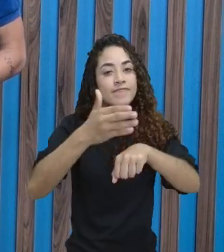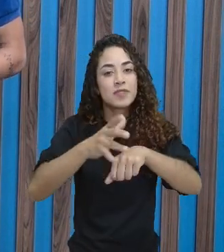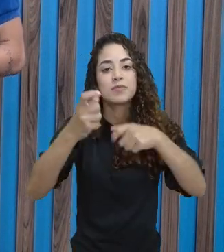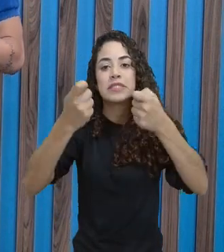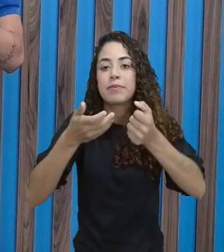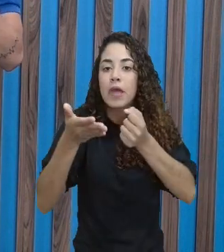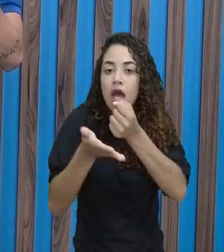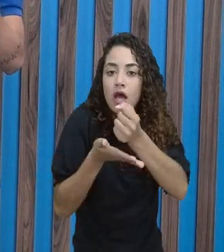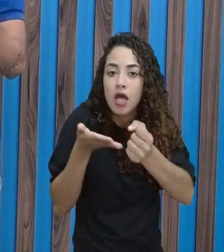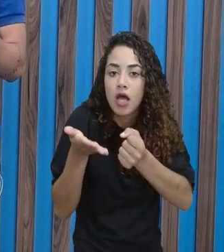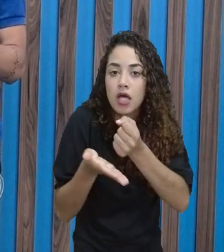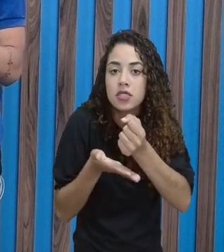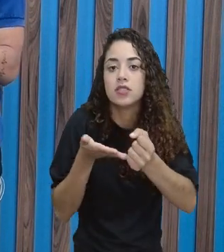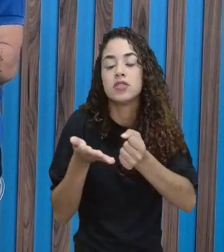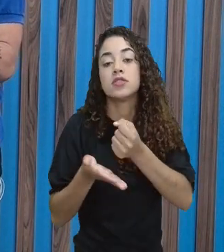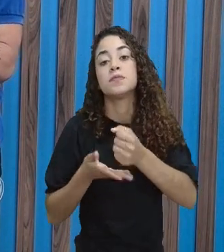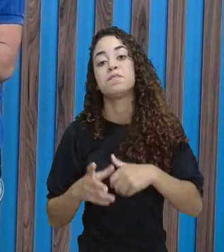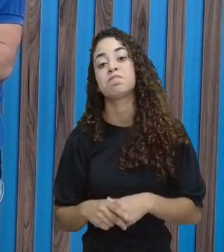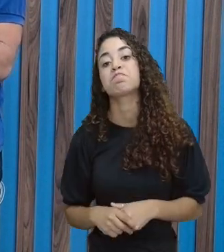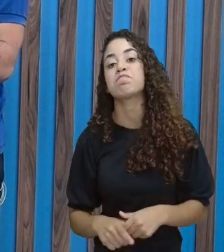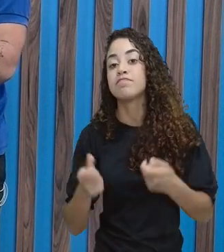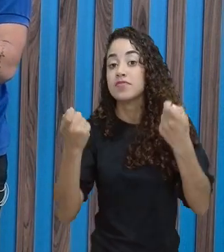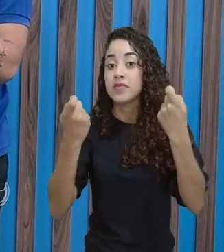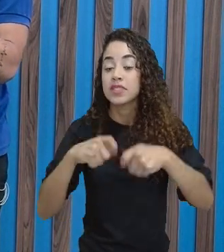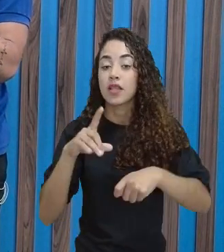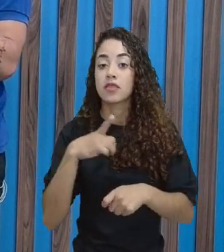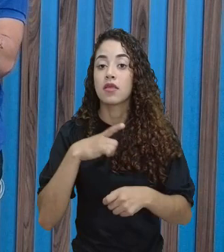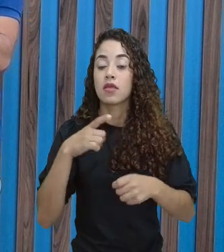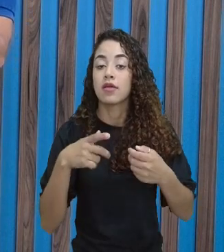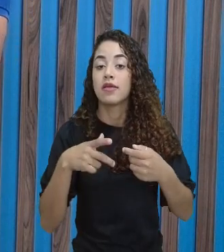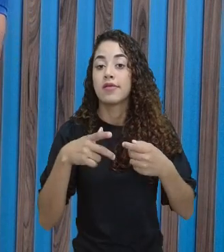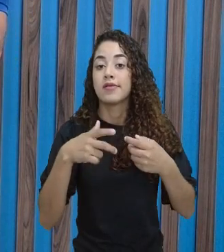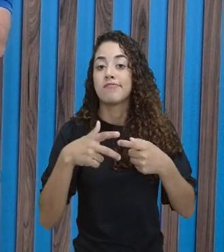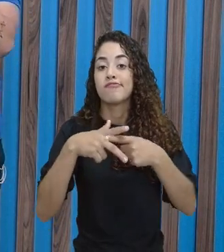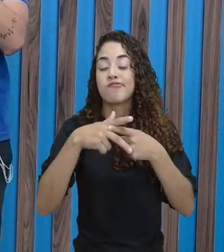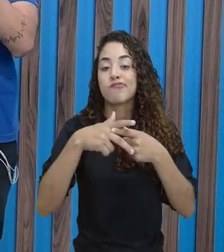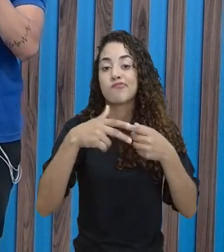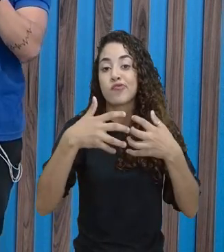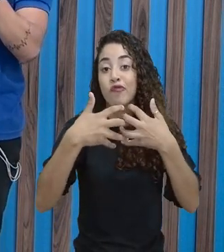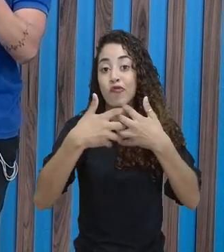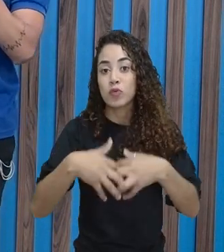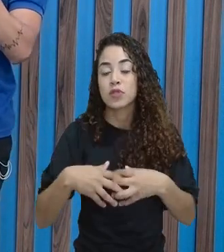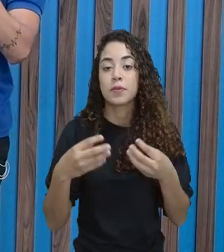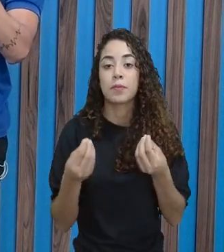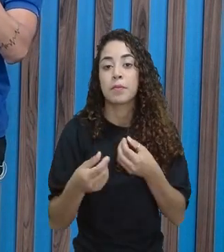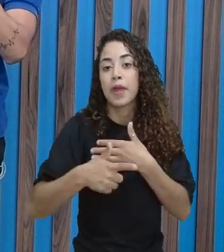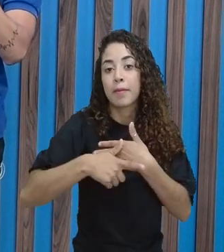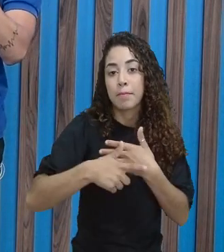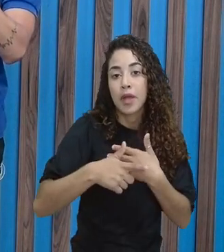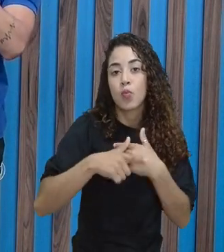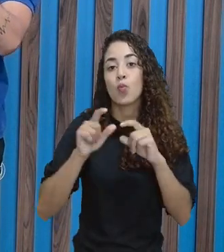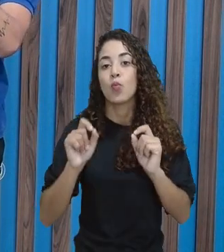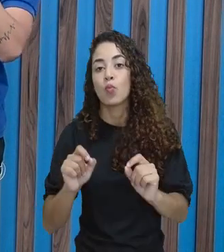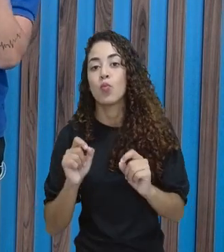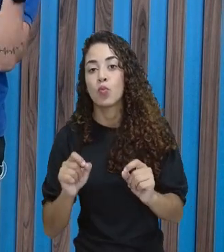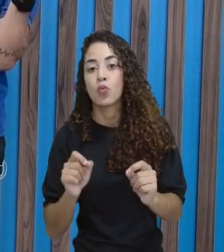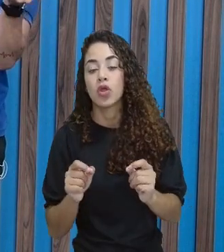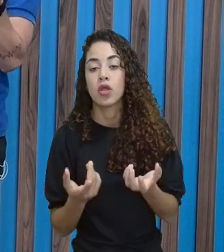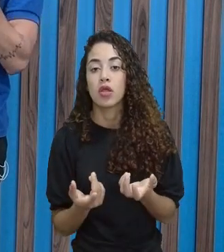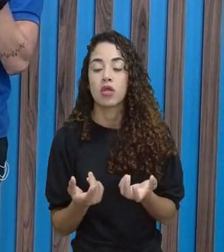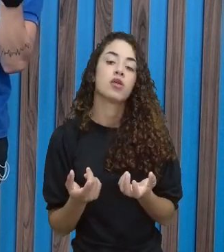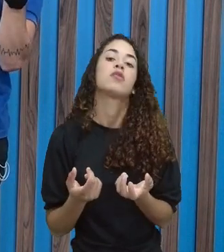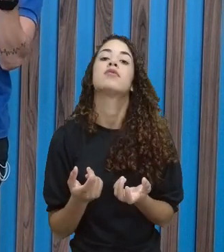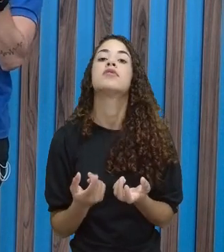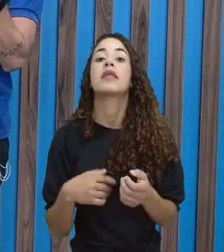né? Ele precisa ter essa função além da técnica em si, mas essa